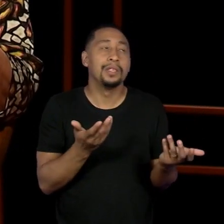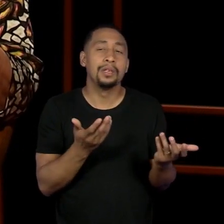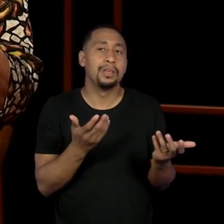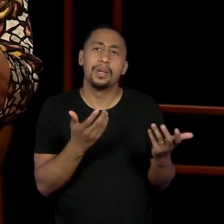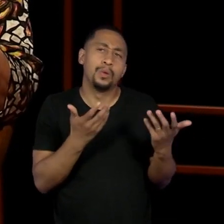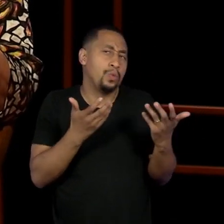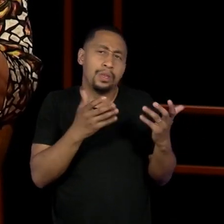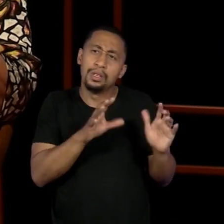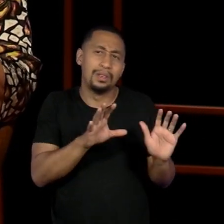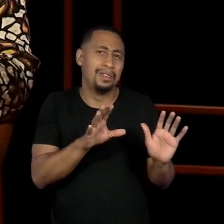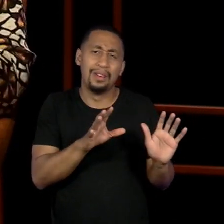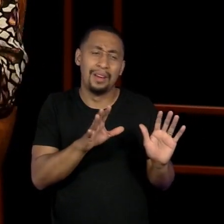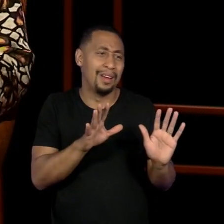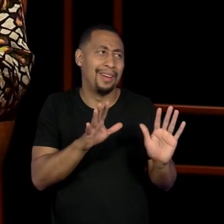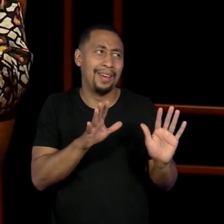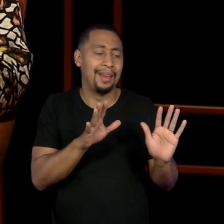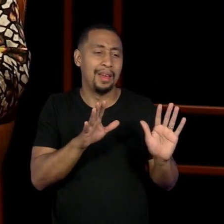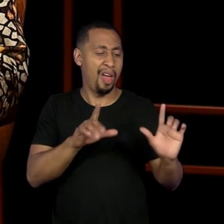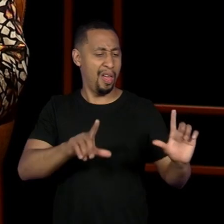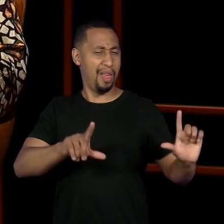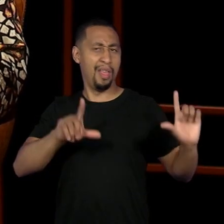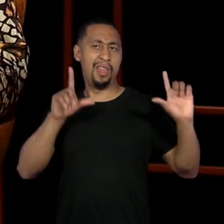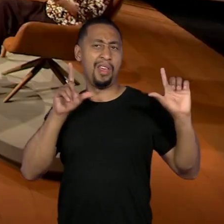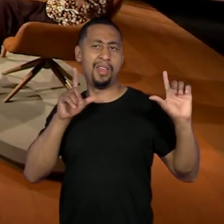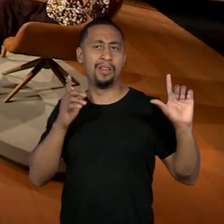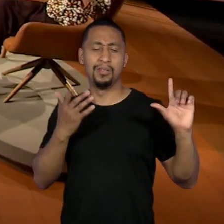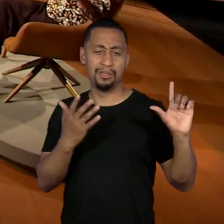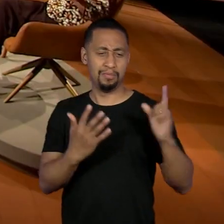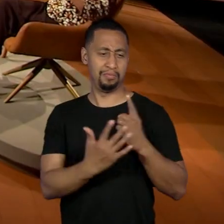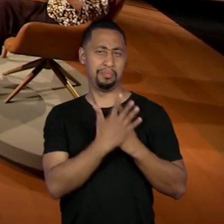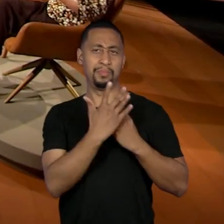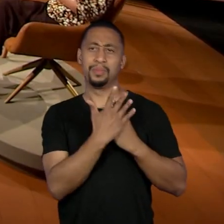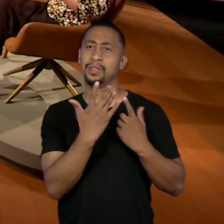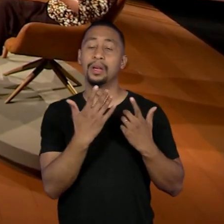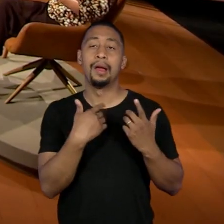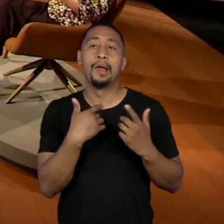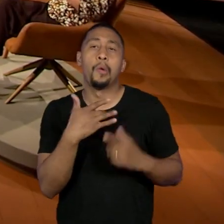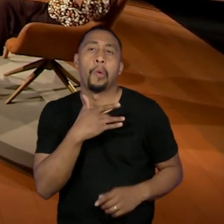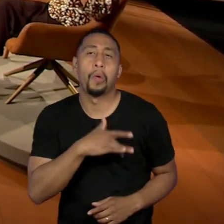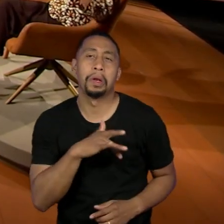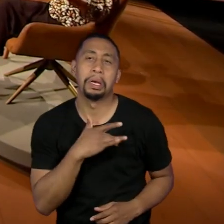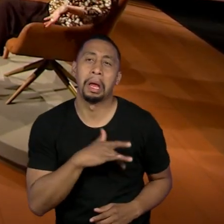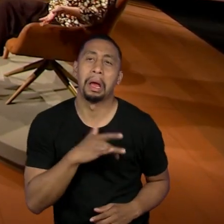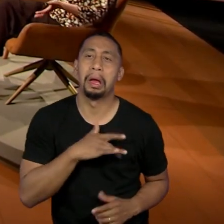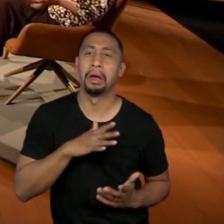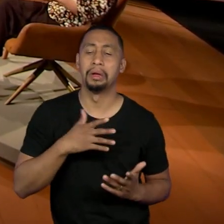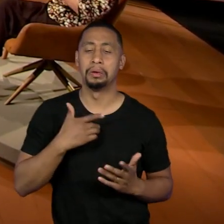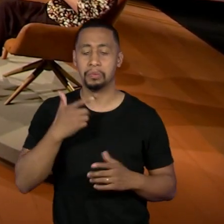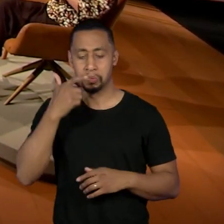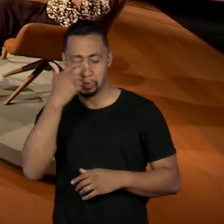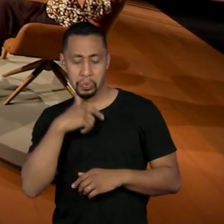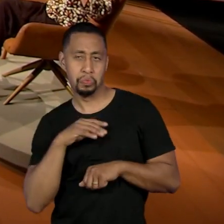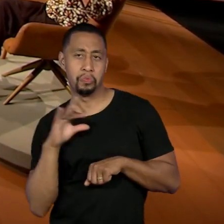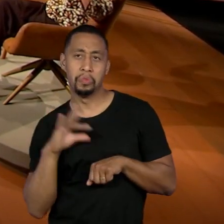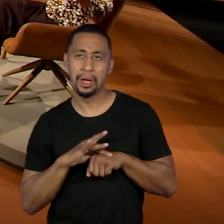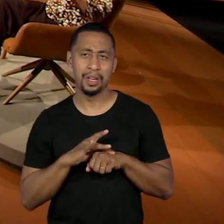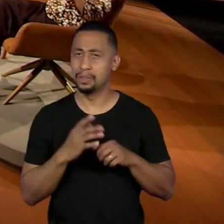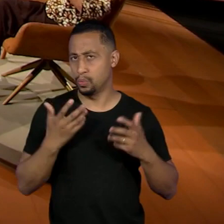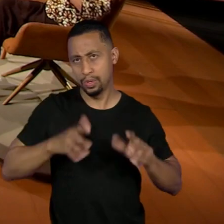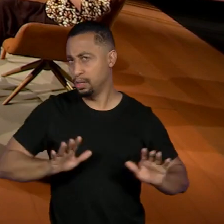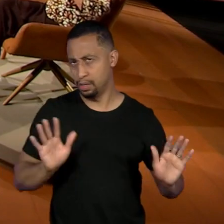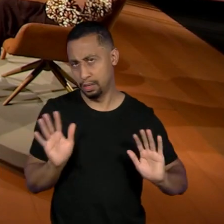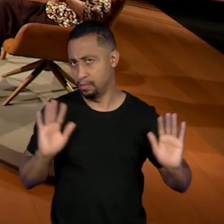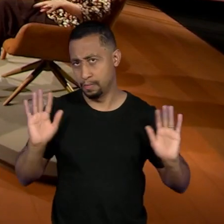confundissem as bolas. Então eu não cheguei como uma pessoa que saiu de um hospital ou que esteve doente. Se ou que vitimizando.